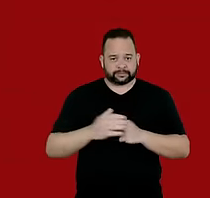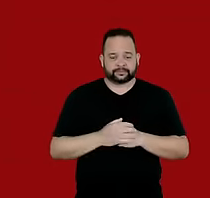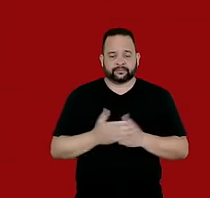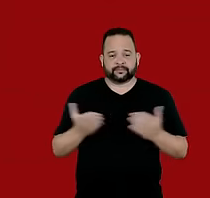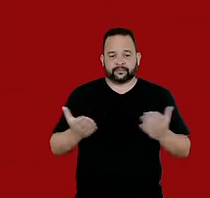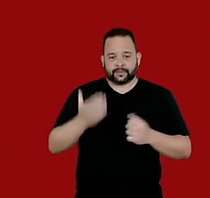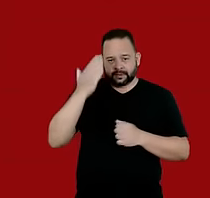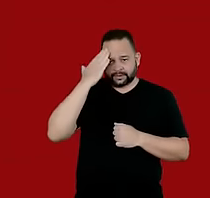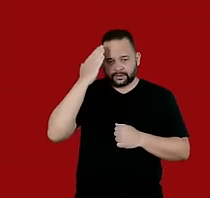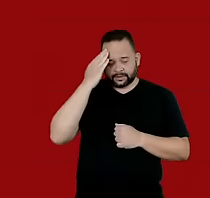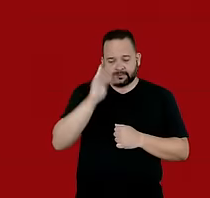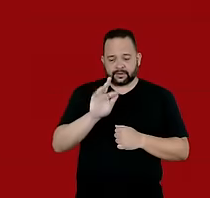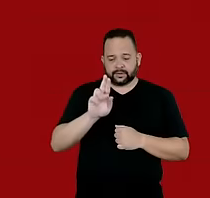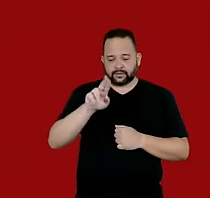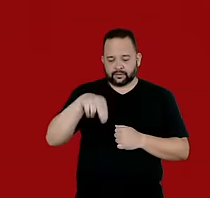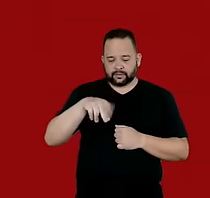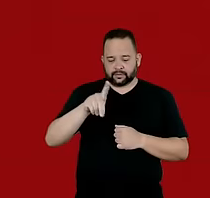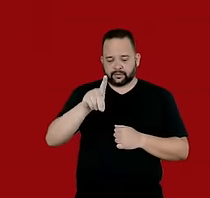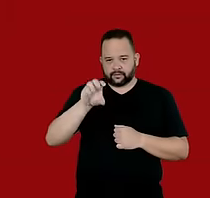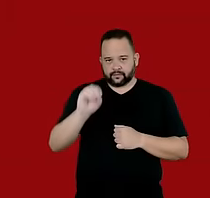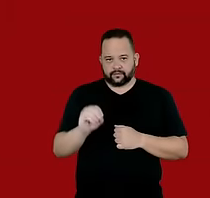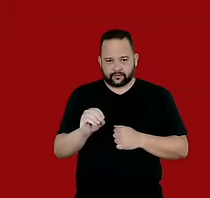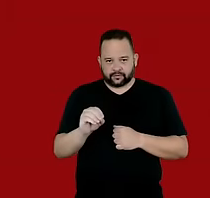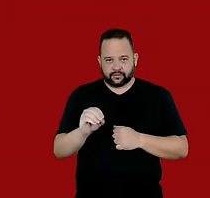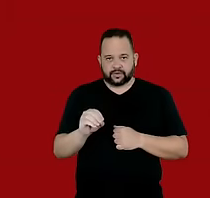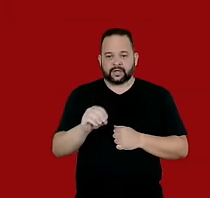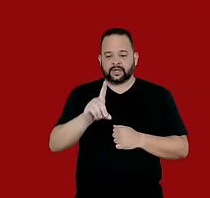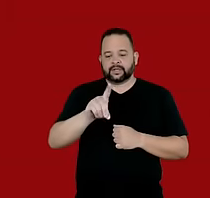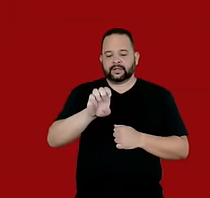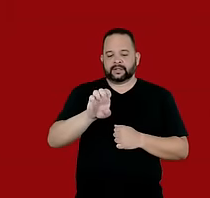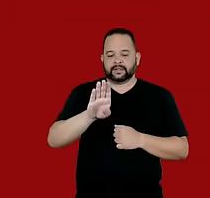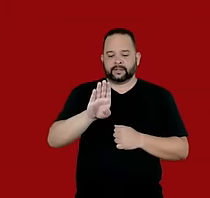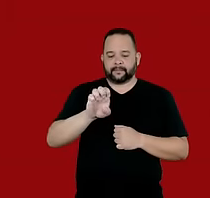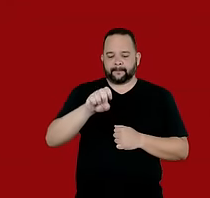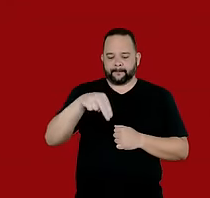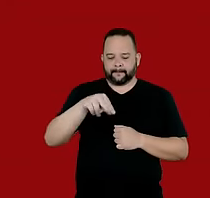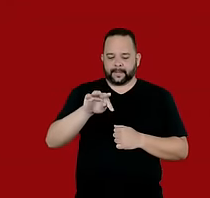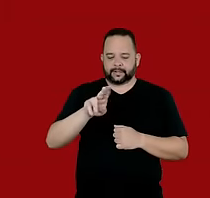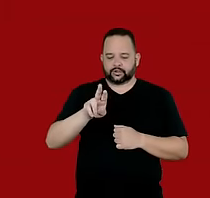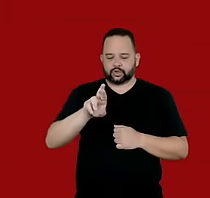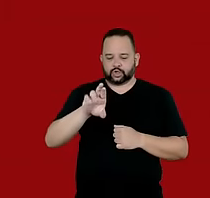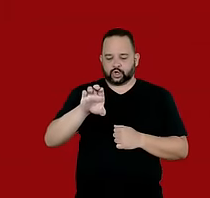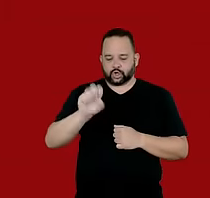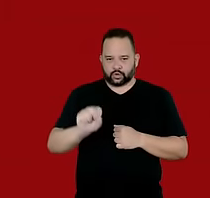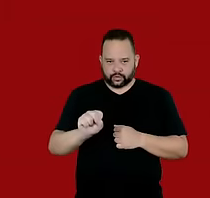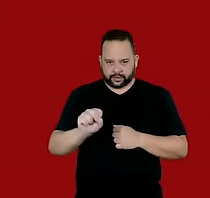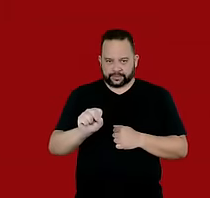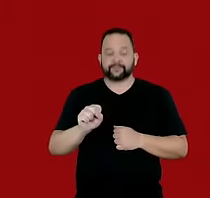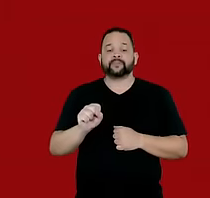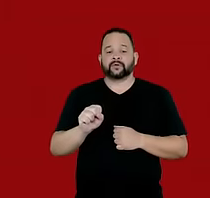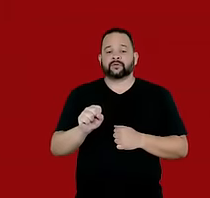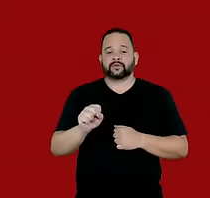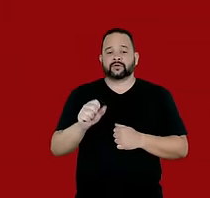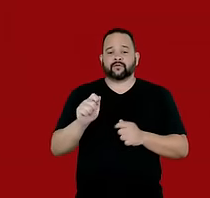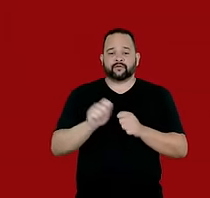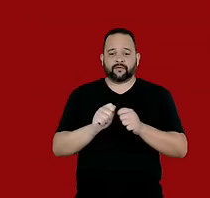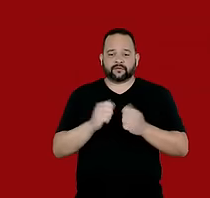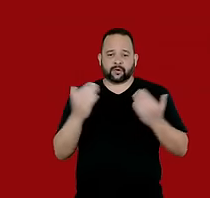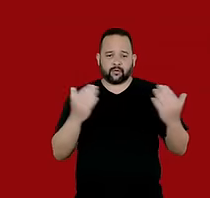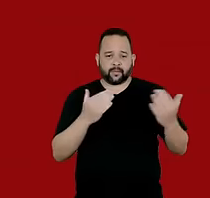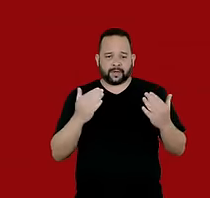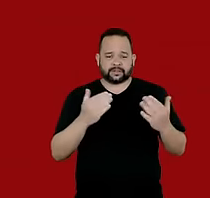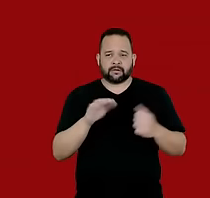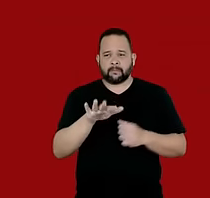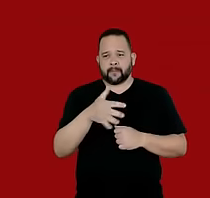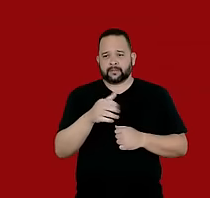de de debent incentivadas quando a gente faz o equivalente para um fundo de renda fixa tributado normal tá rendendo próximo de 130 do CDI